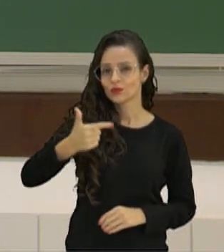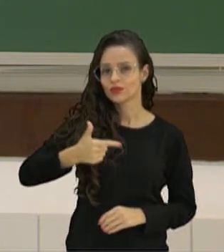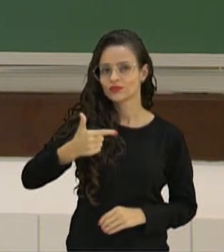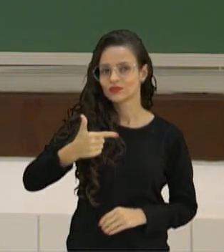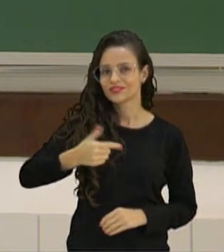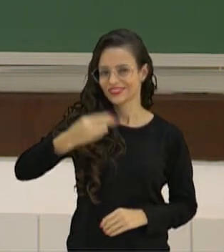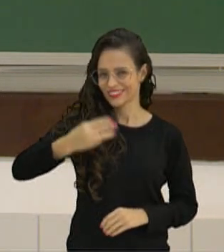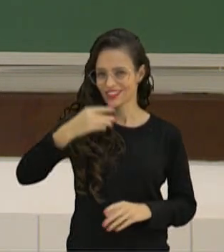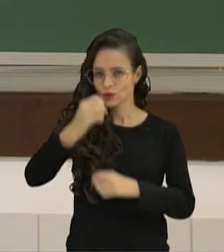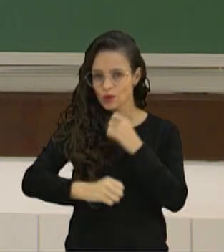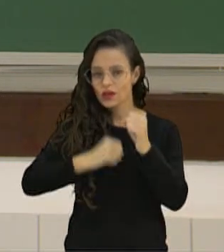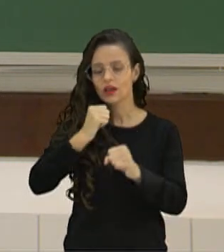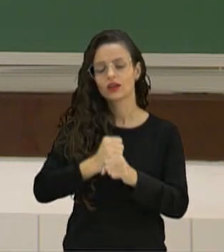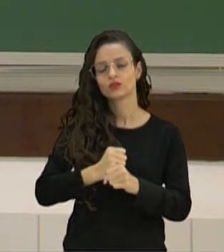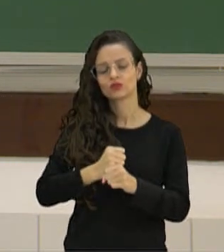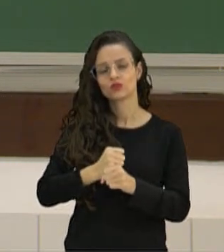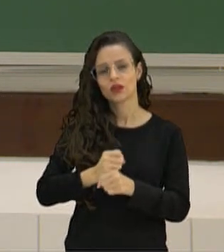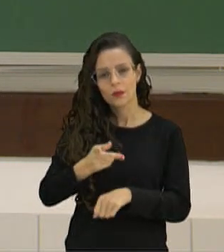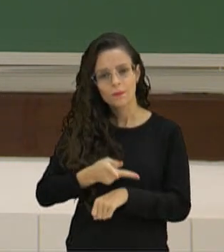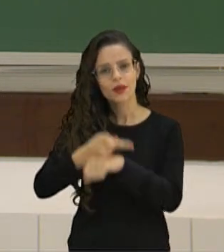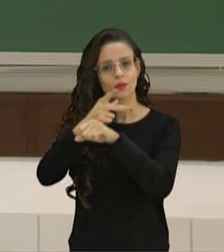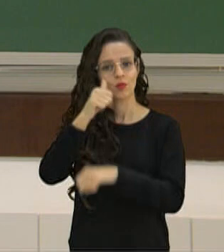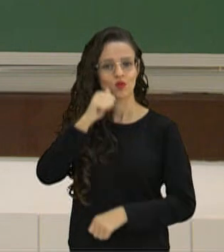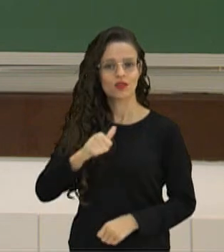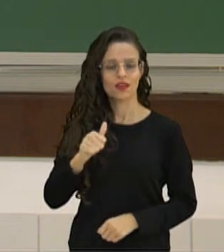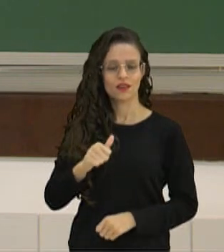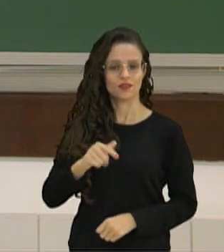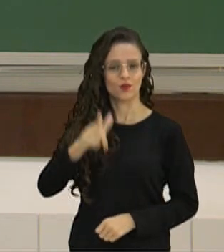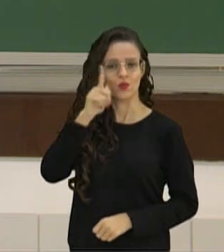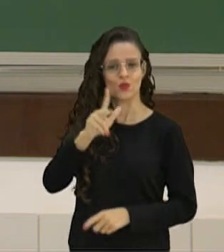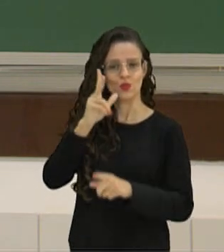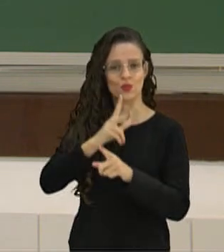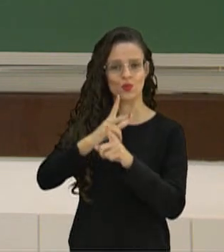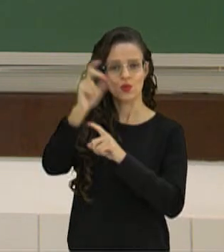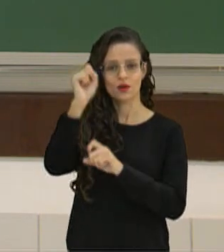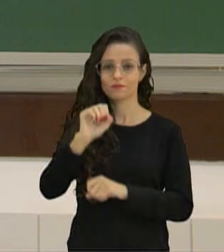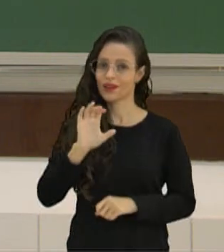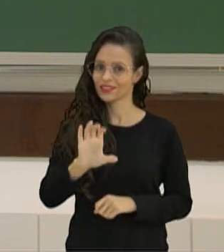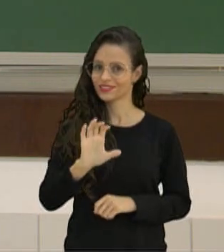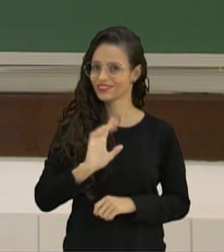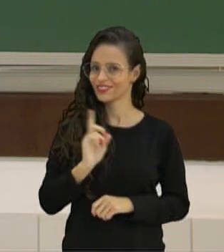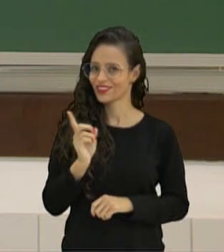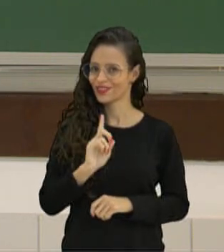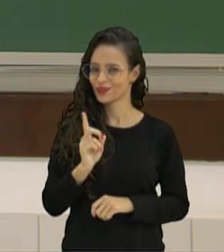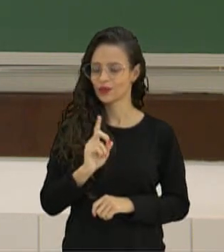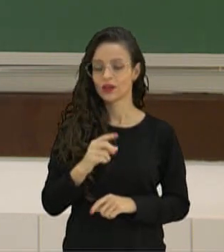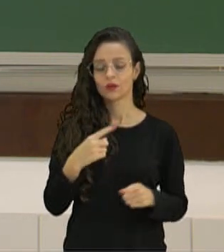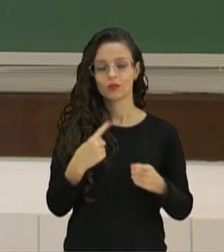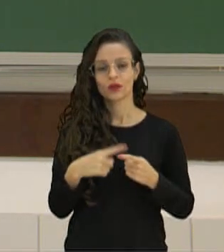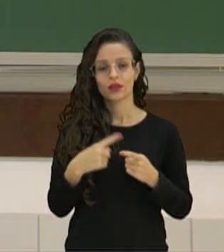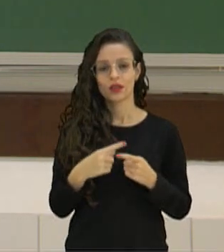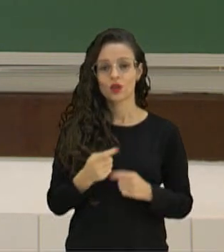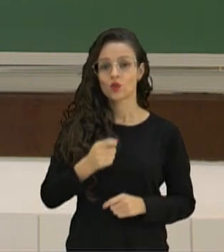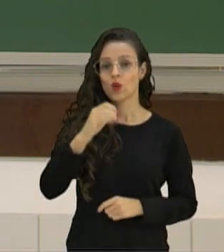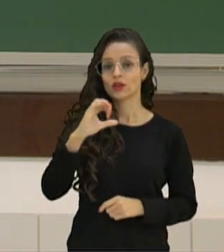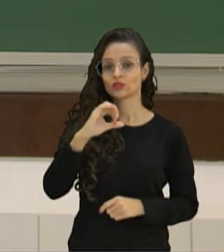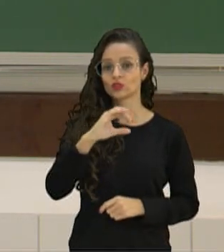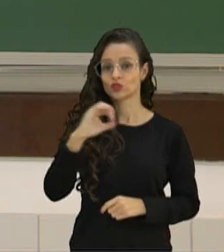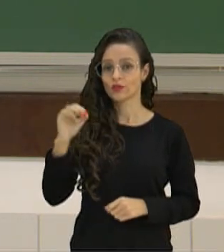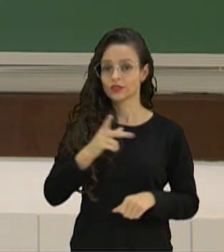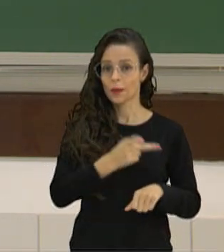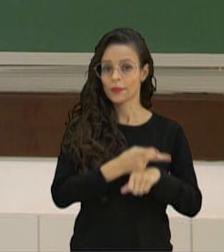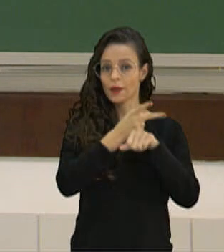ano, uma mulher ganha. Mas não foi assim, gente? De quase 900